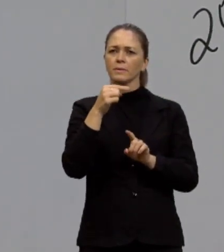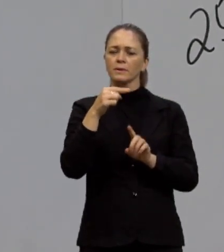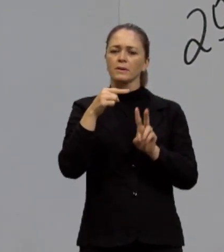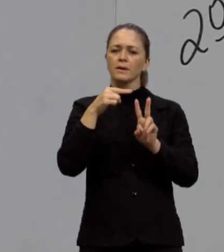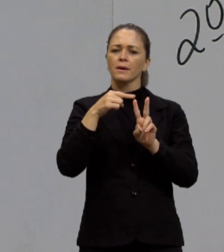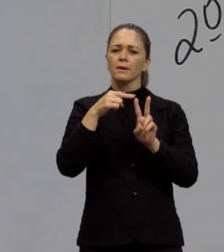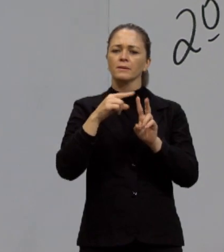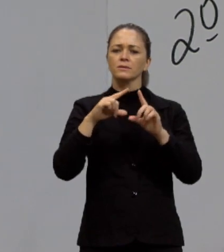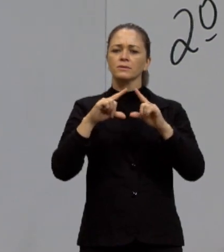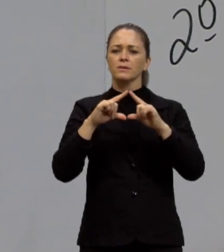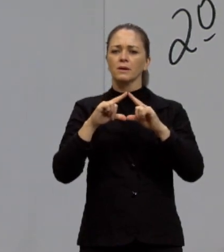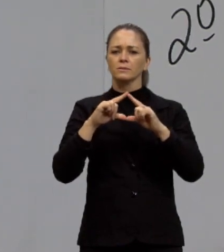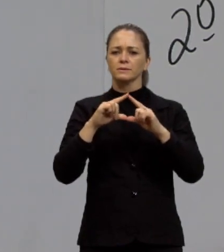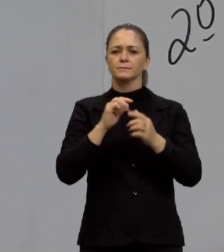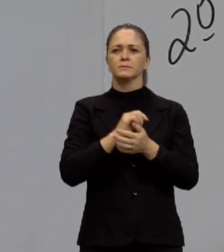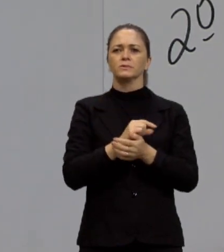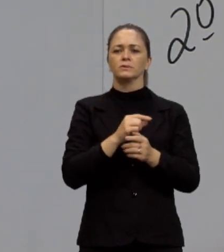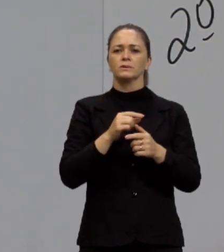delta,